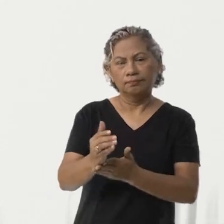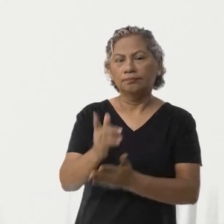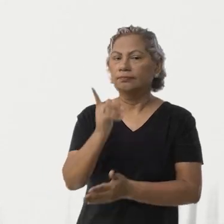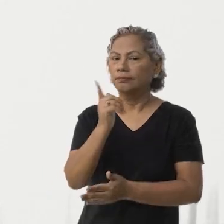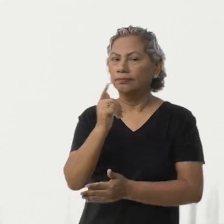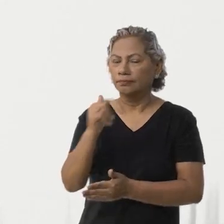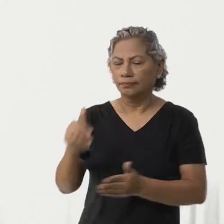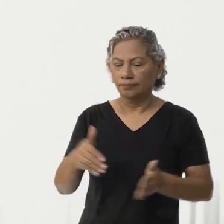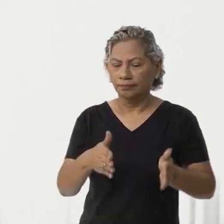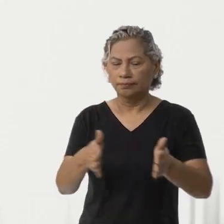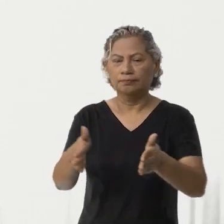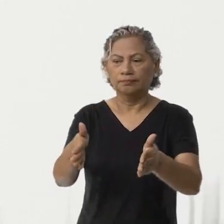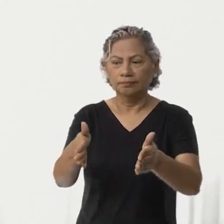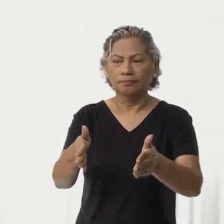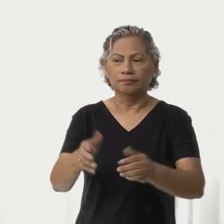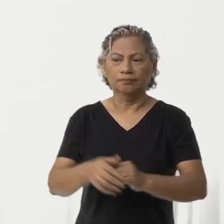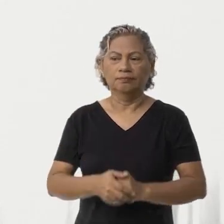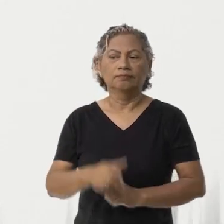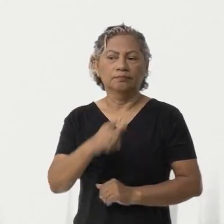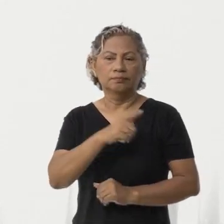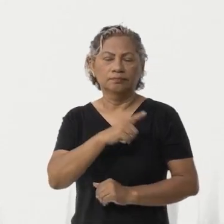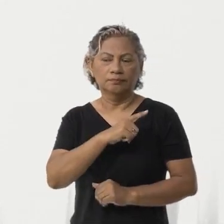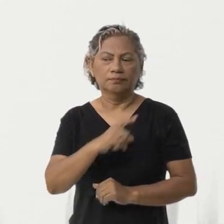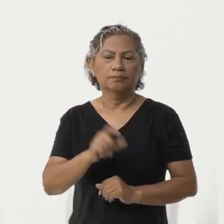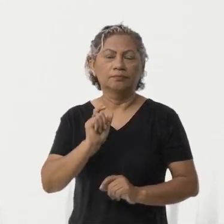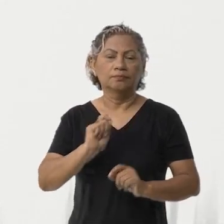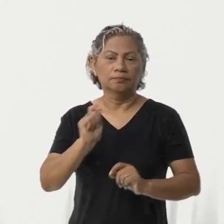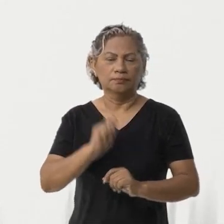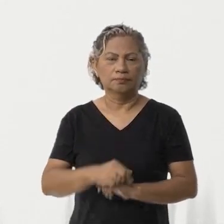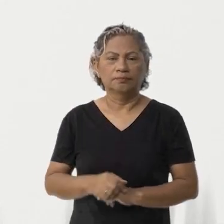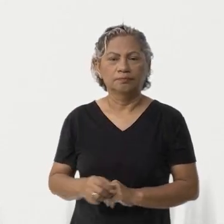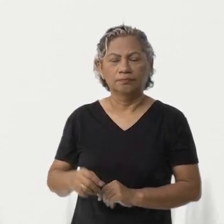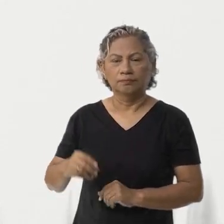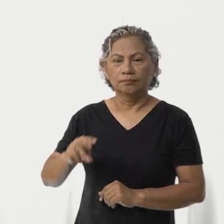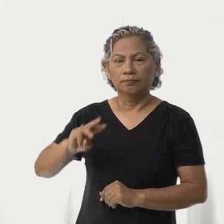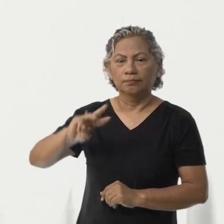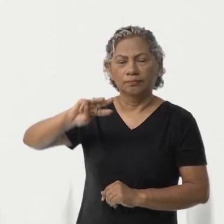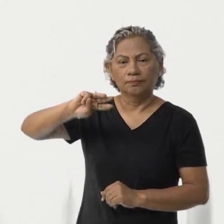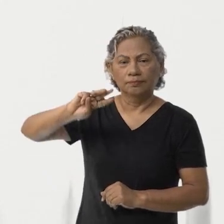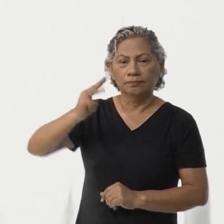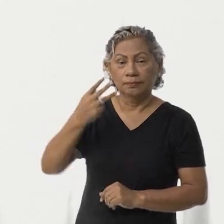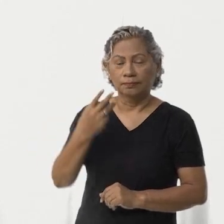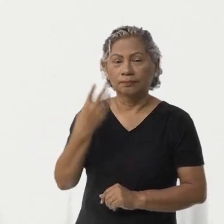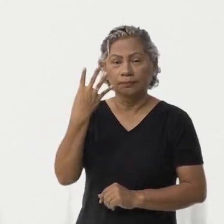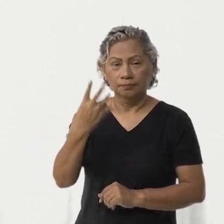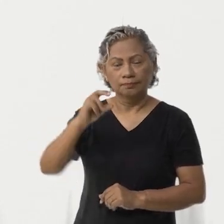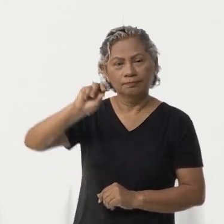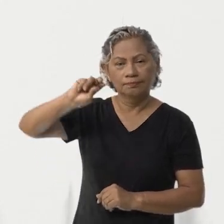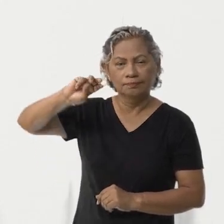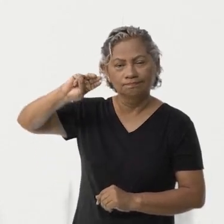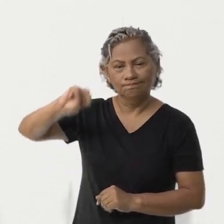da nascente do rio Ailã até o Arroio Chuí, eu vou ter, então,